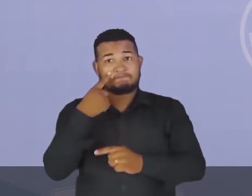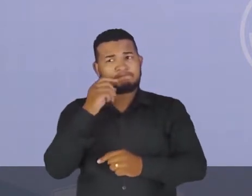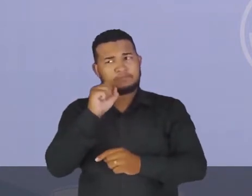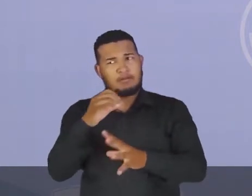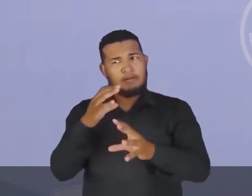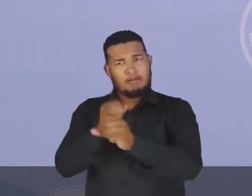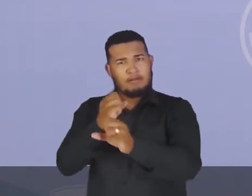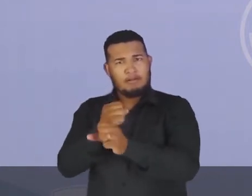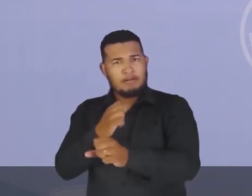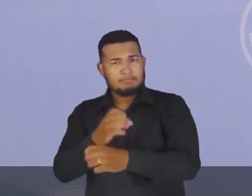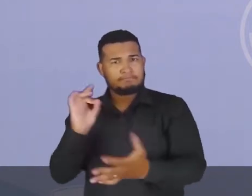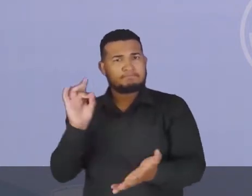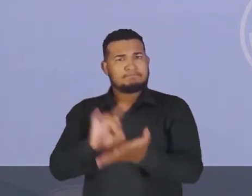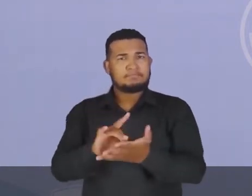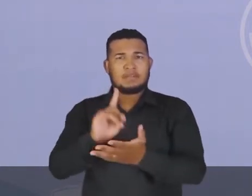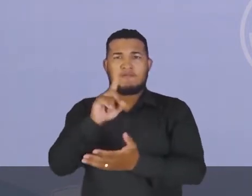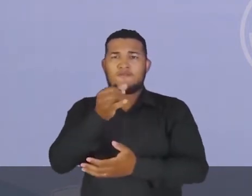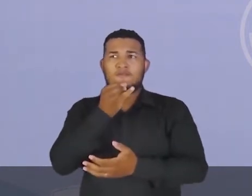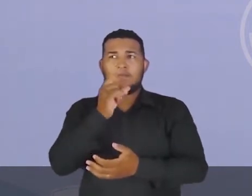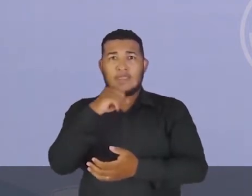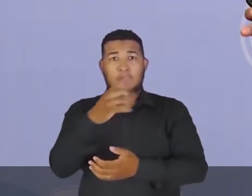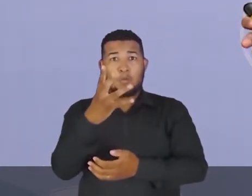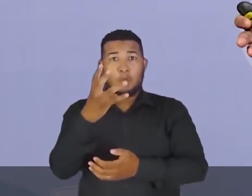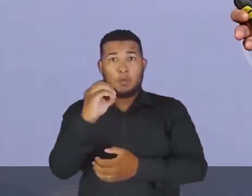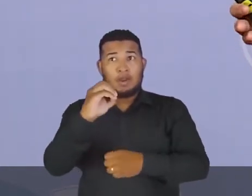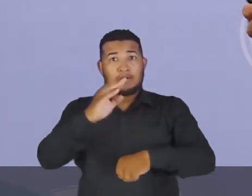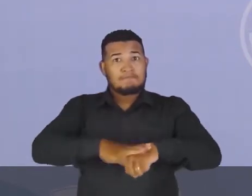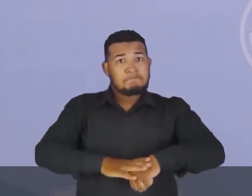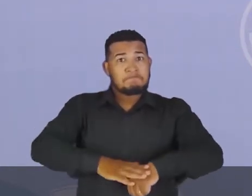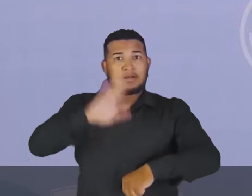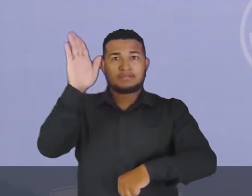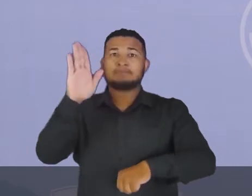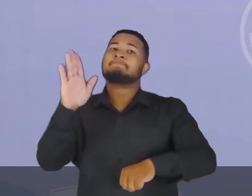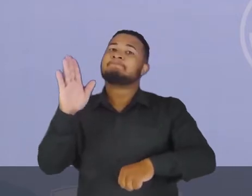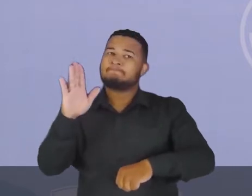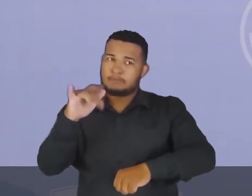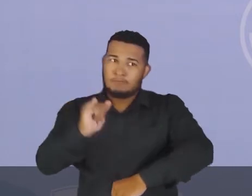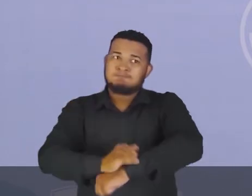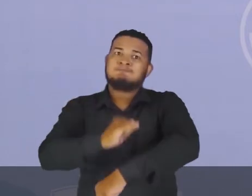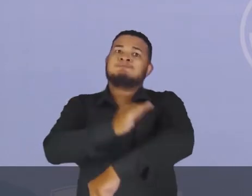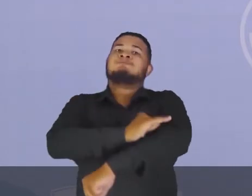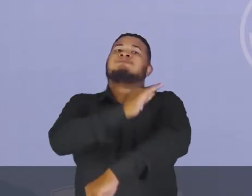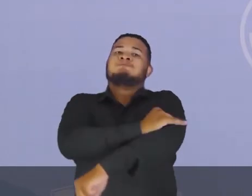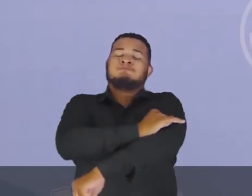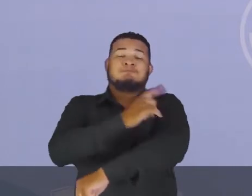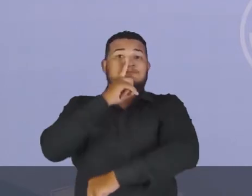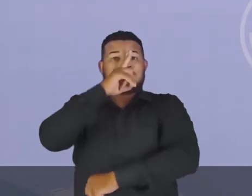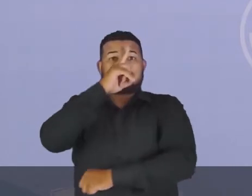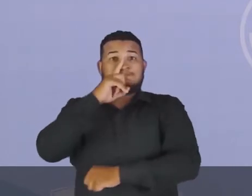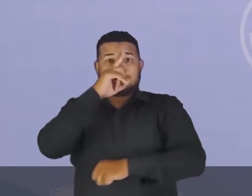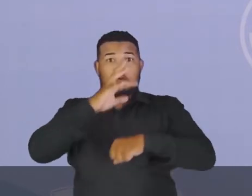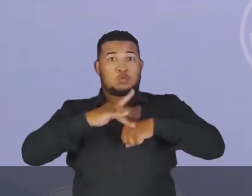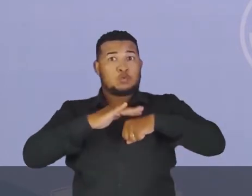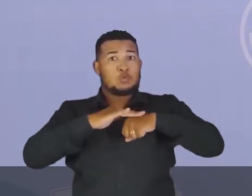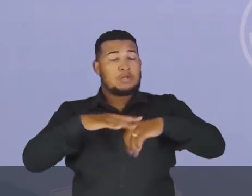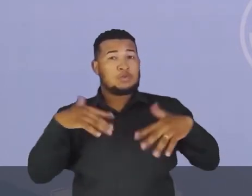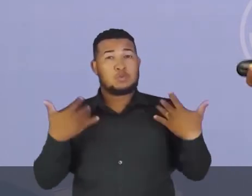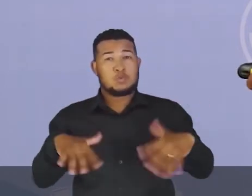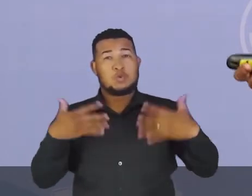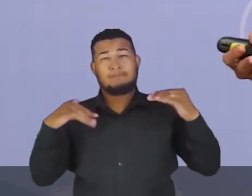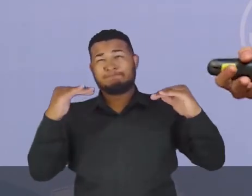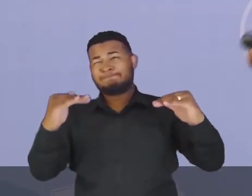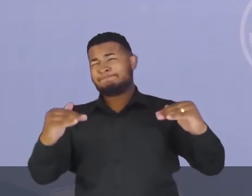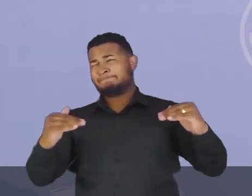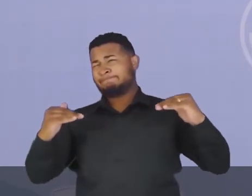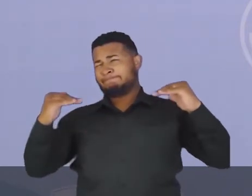cálculo, né, for acima de 40, né, você já é considerado com risco de doença muitíssimo